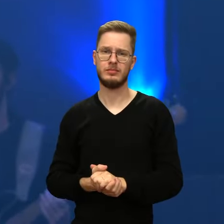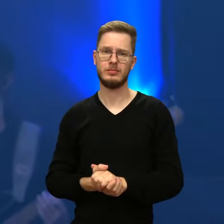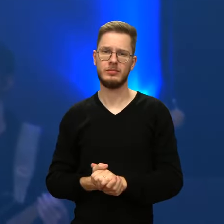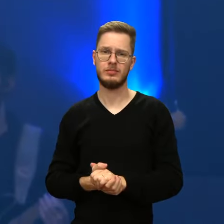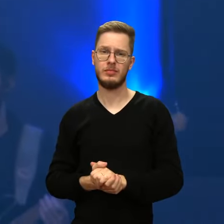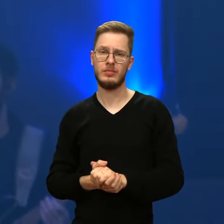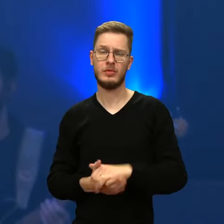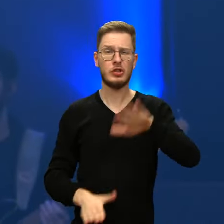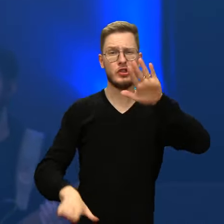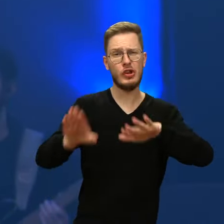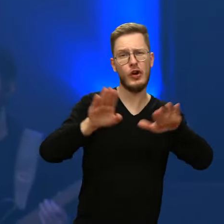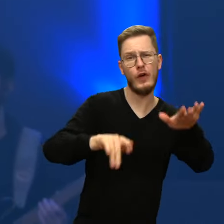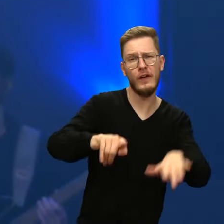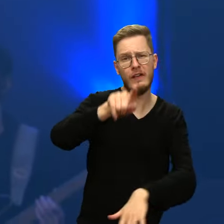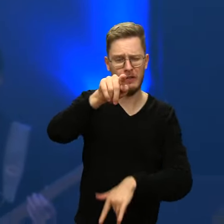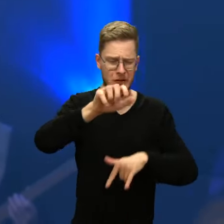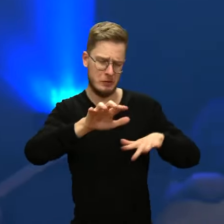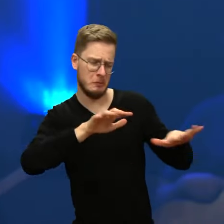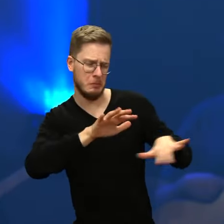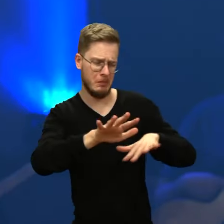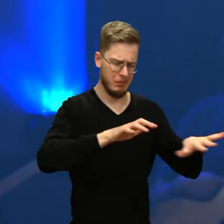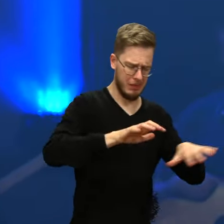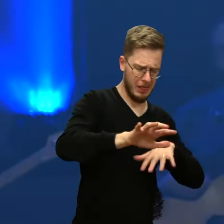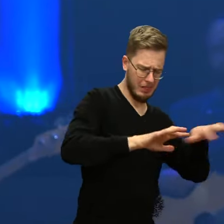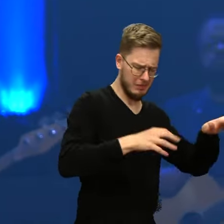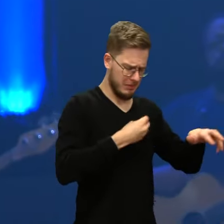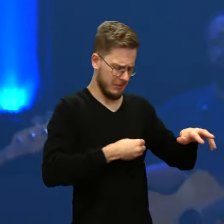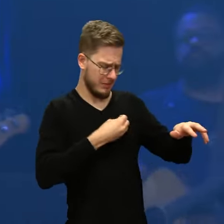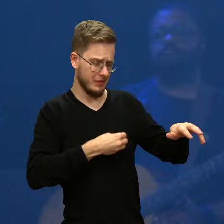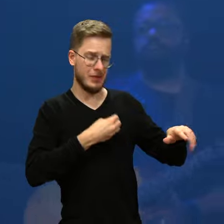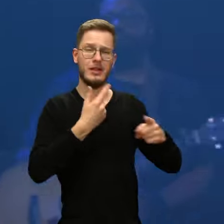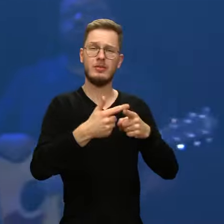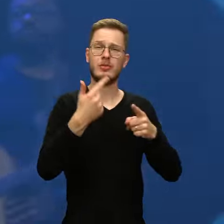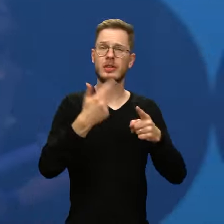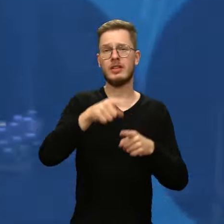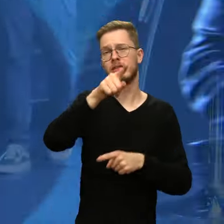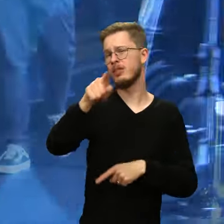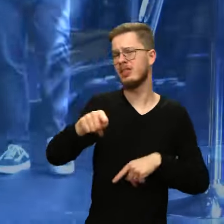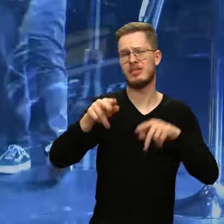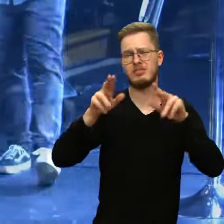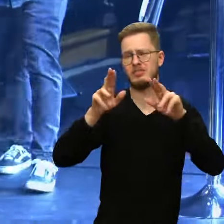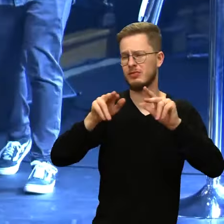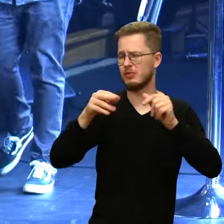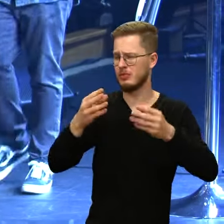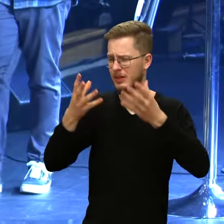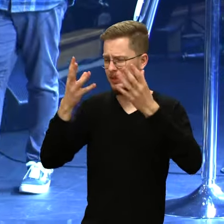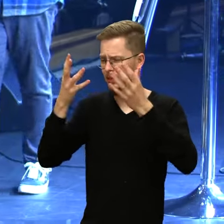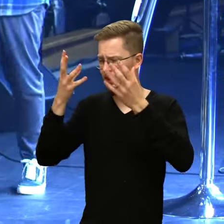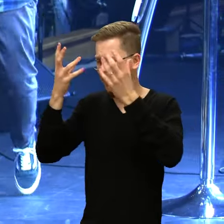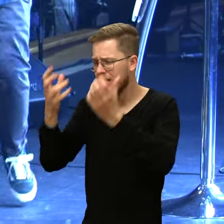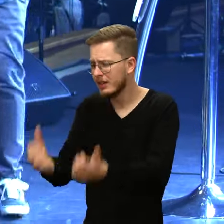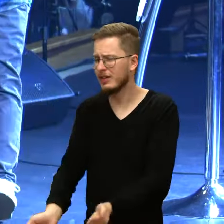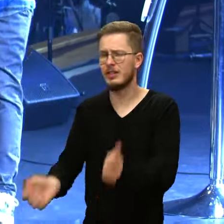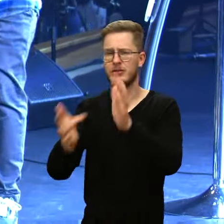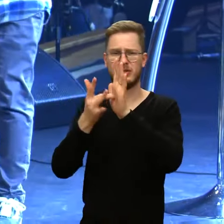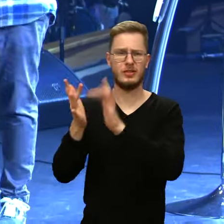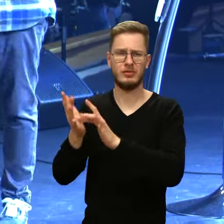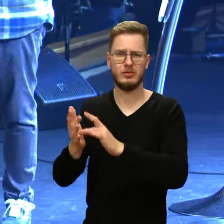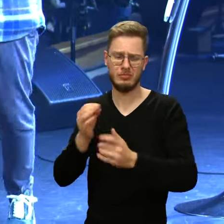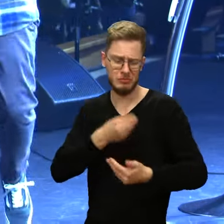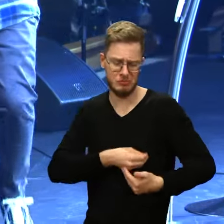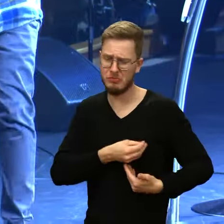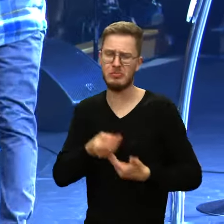esteja passando por alguns abalos na sua vida, porque você ainda não entregou ao Senhor a sua vida, e por